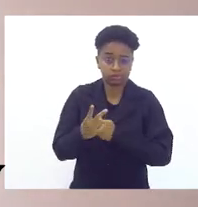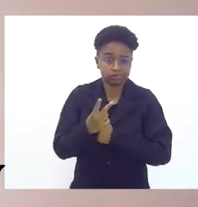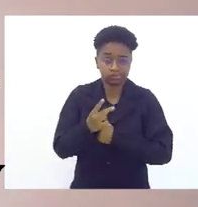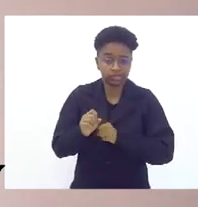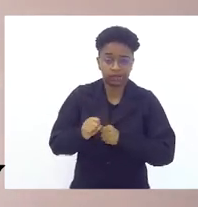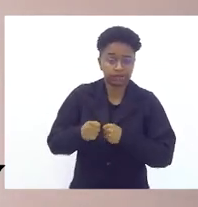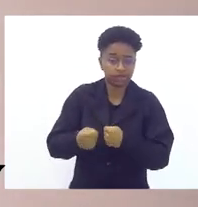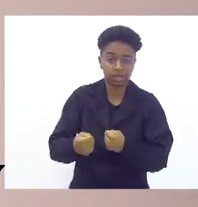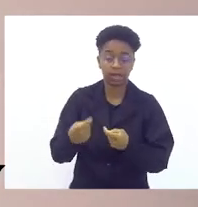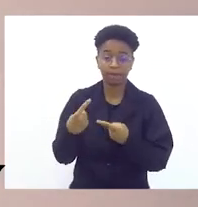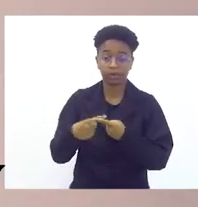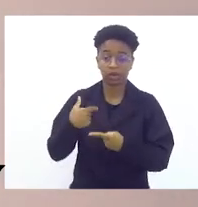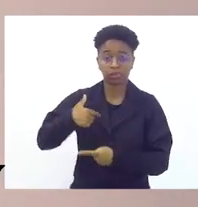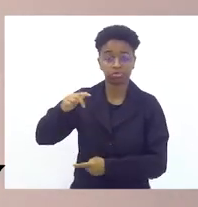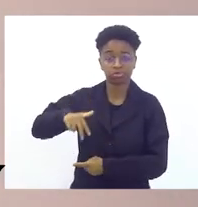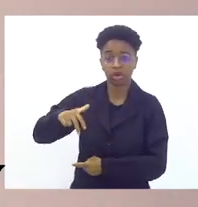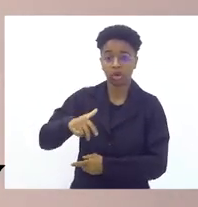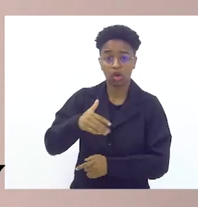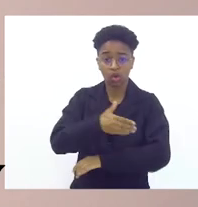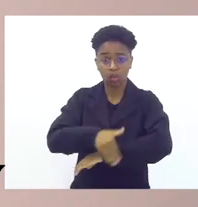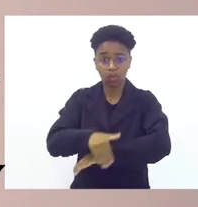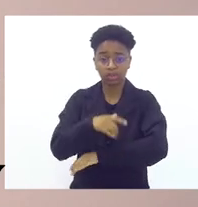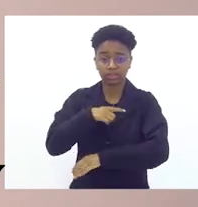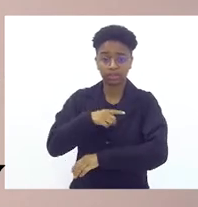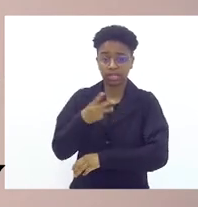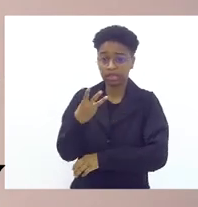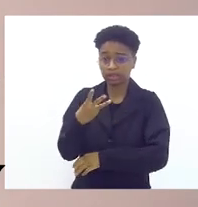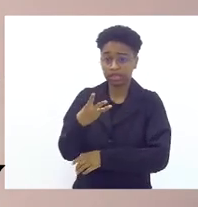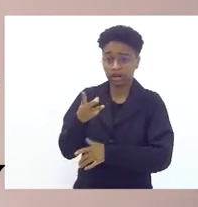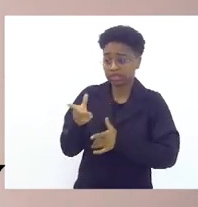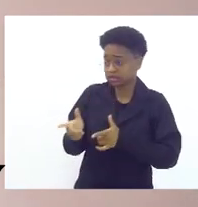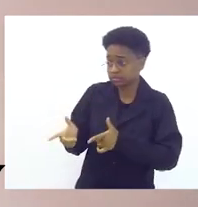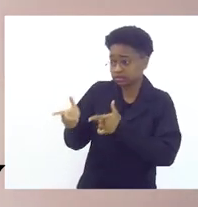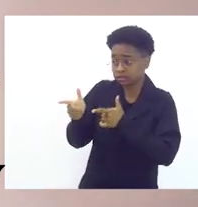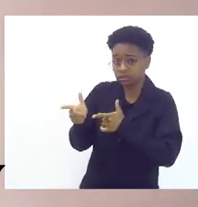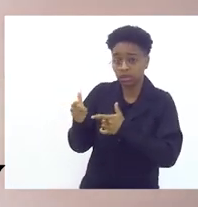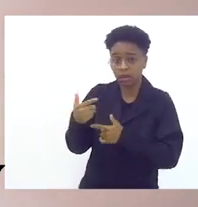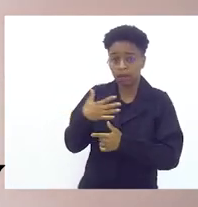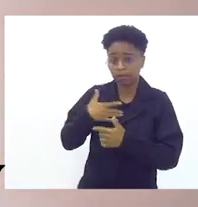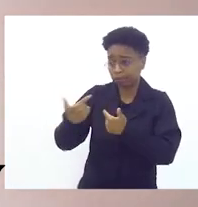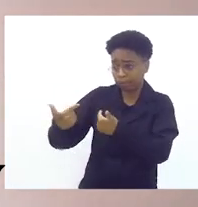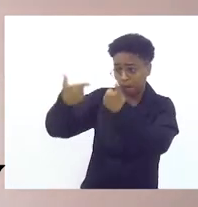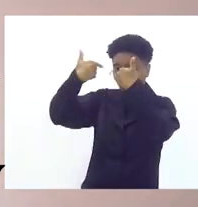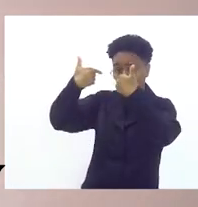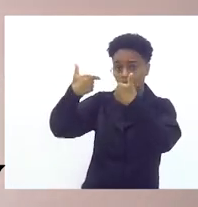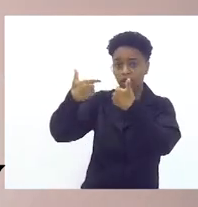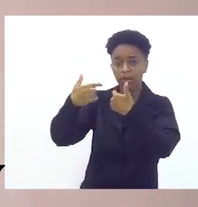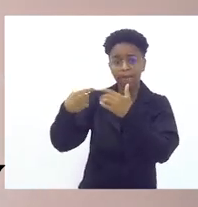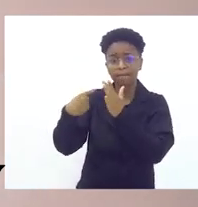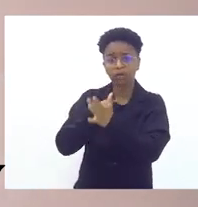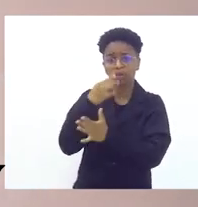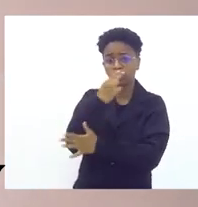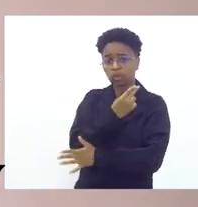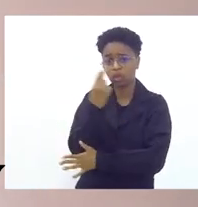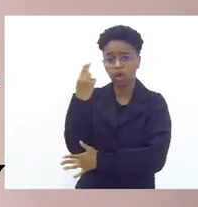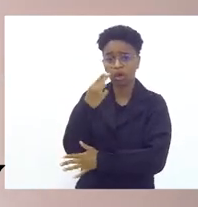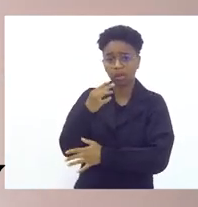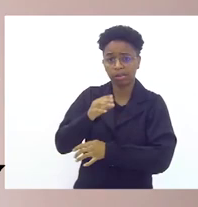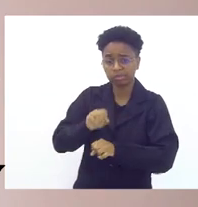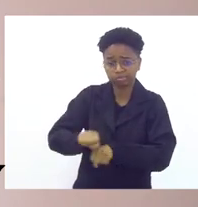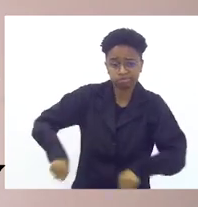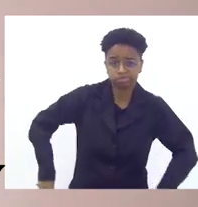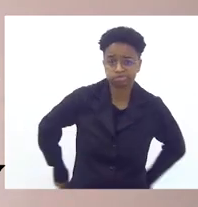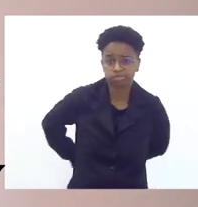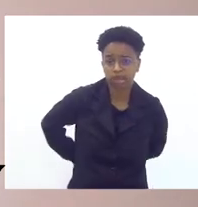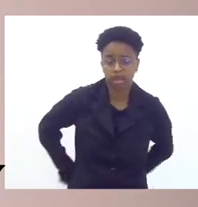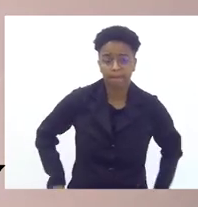fui abordado na roupa três armas apontadas para o meu rosto perguntando meu nome meu chamando